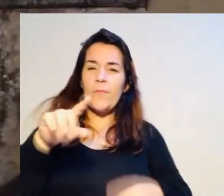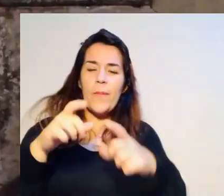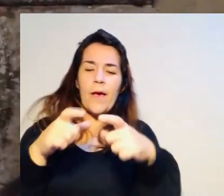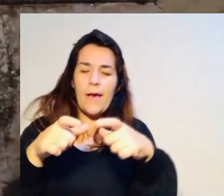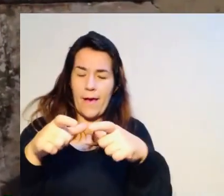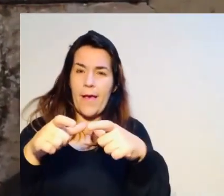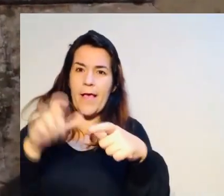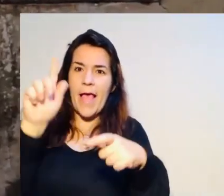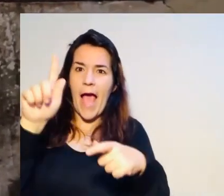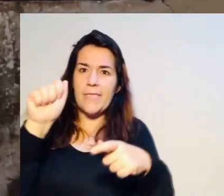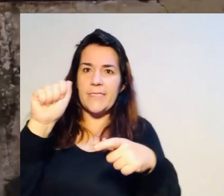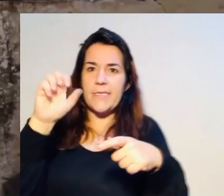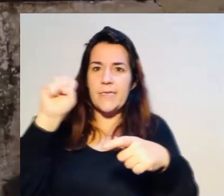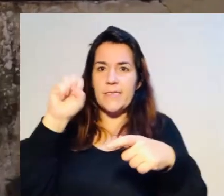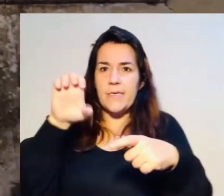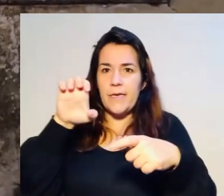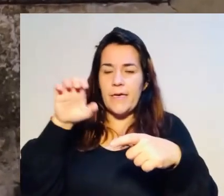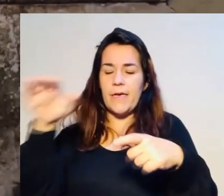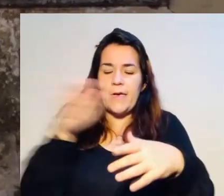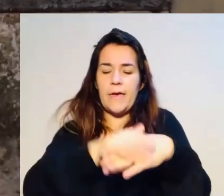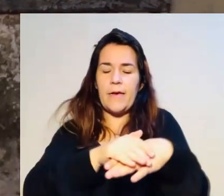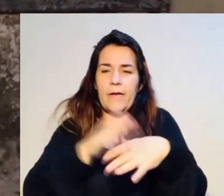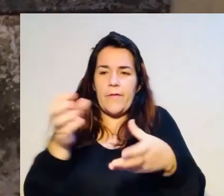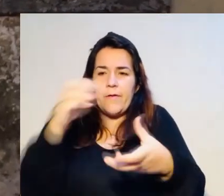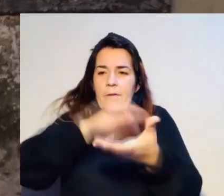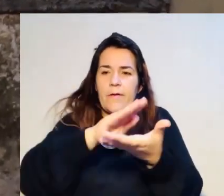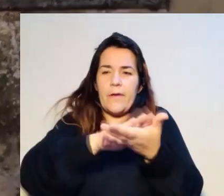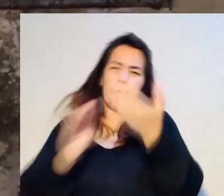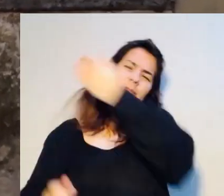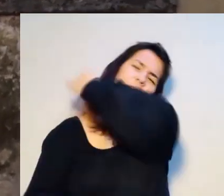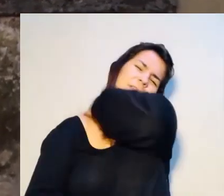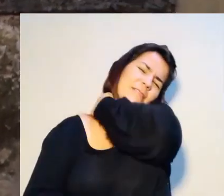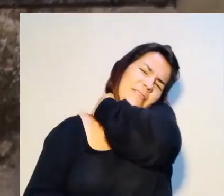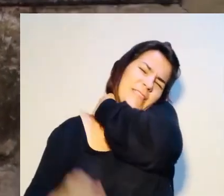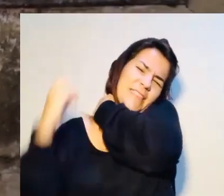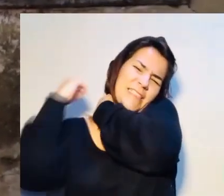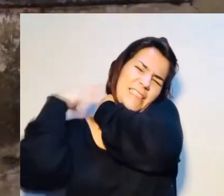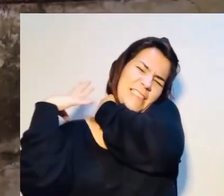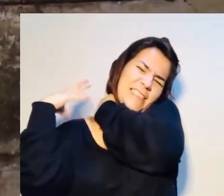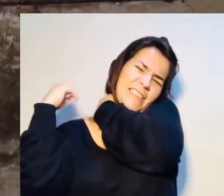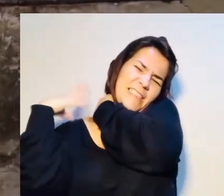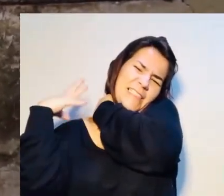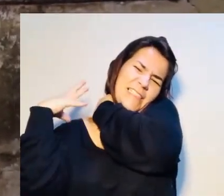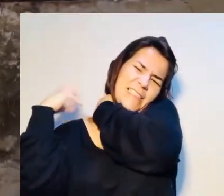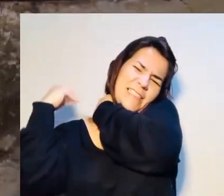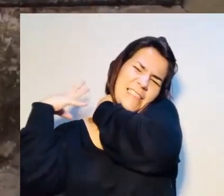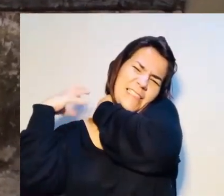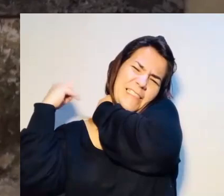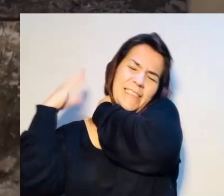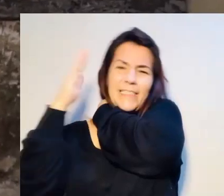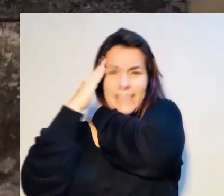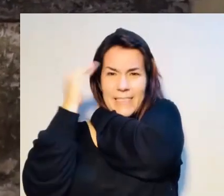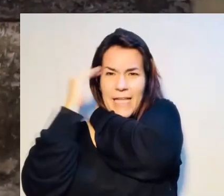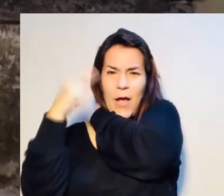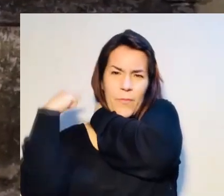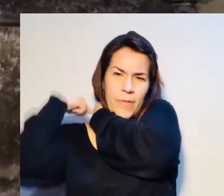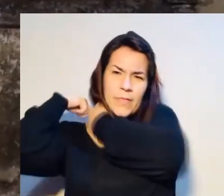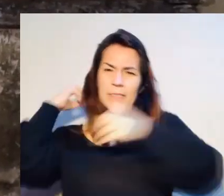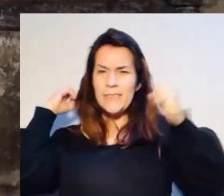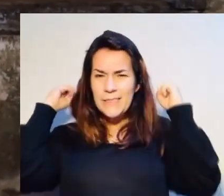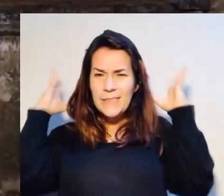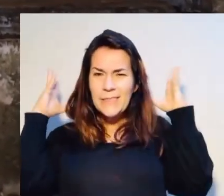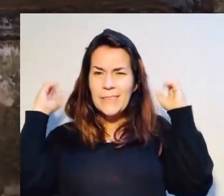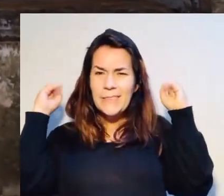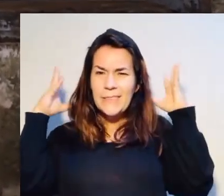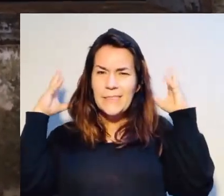gazezinha, dá uma tuchadinha nela, bota ali nas costas, bem onde pega ali, sabe? Nas omoplatas, daquela dorzinha da idade ali que tá batendo,